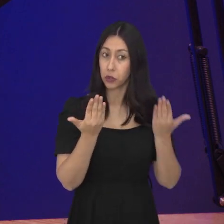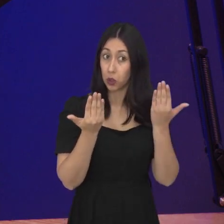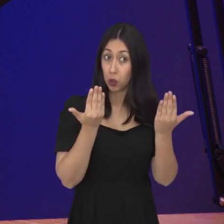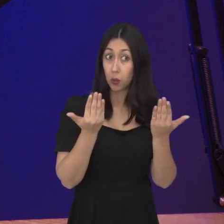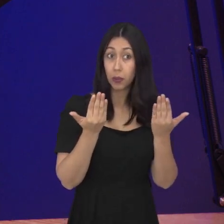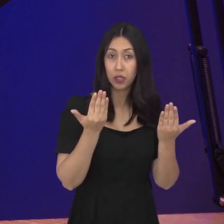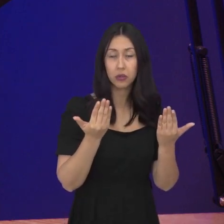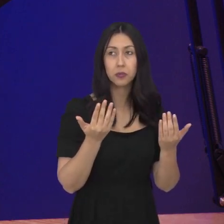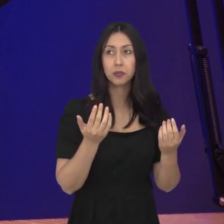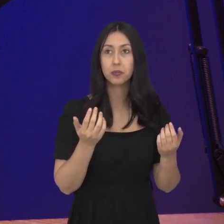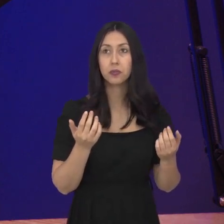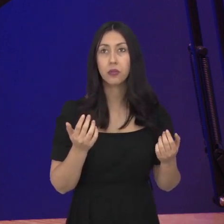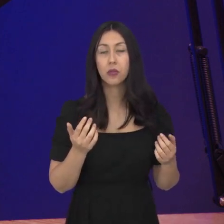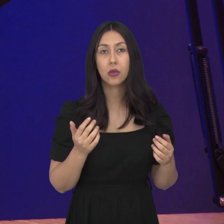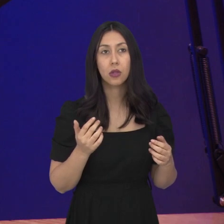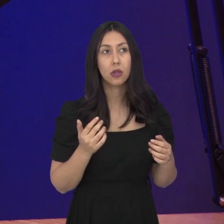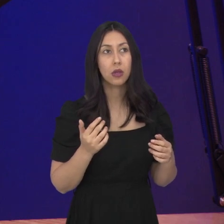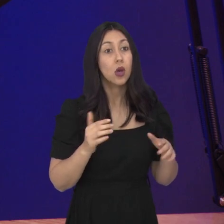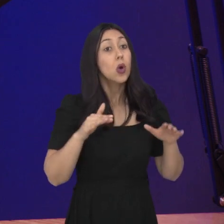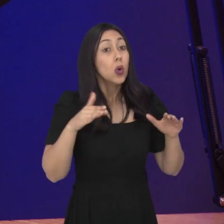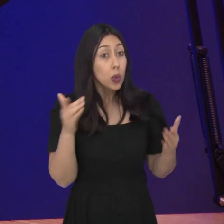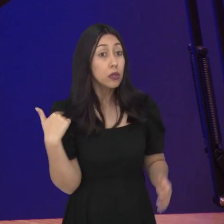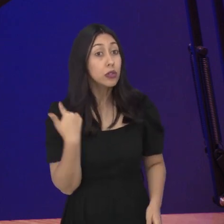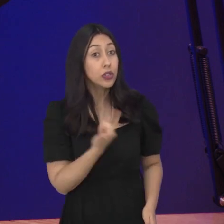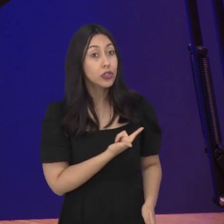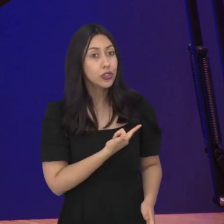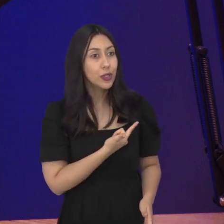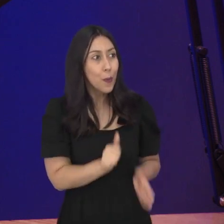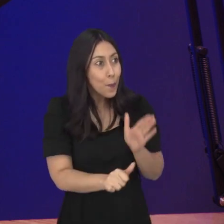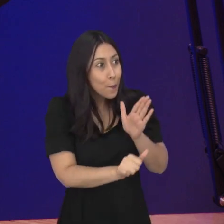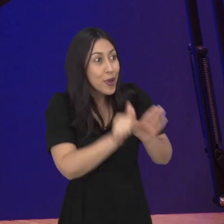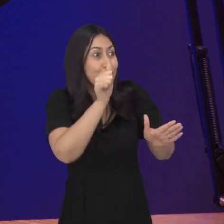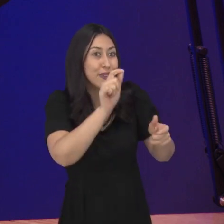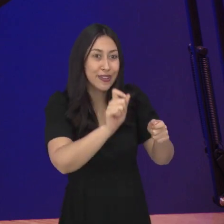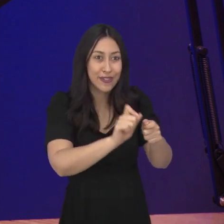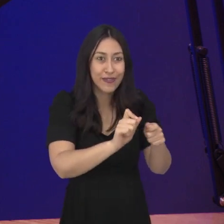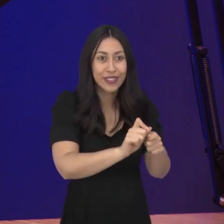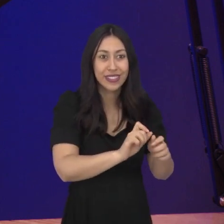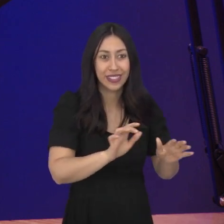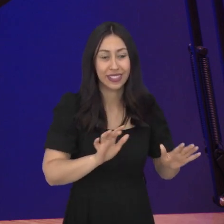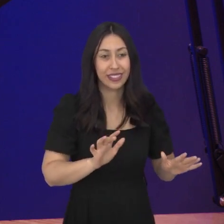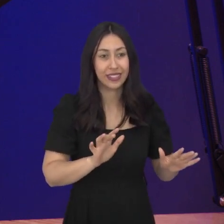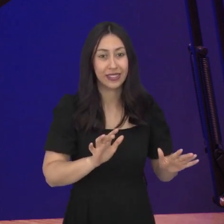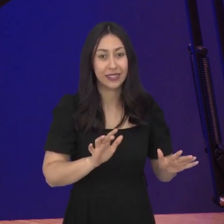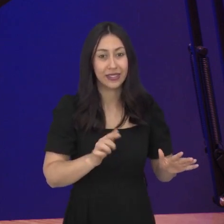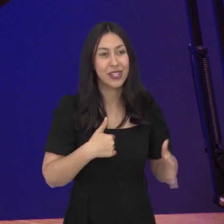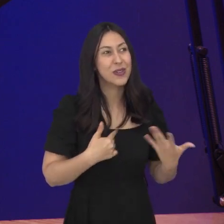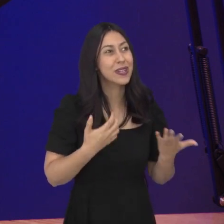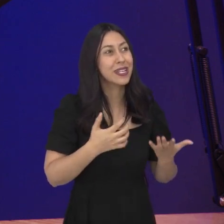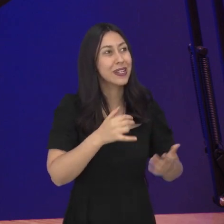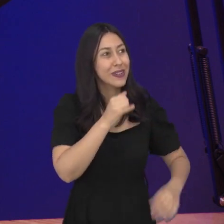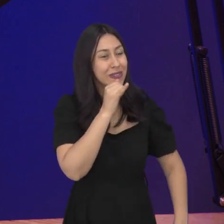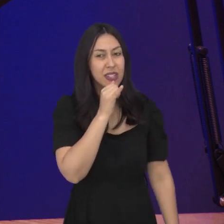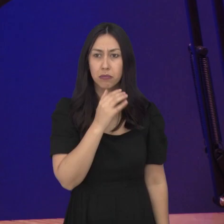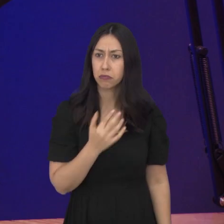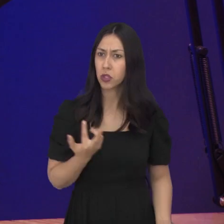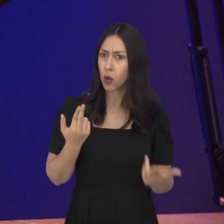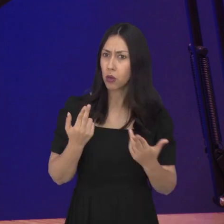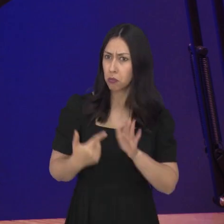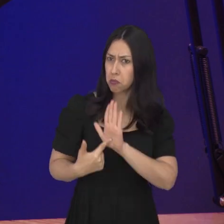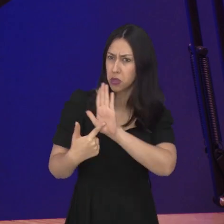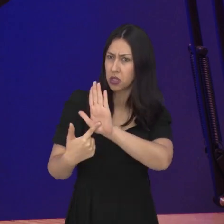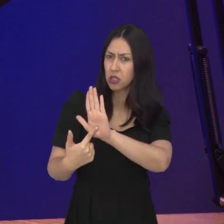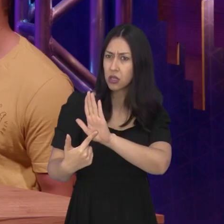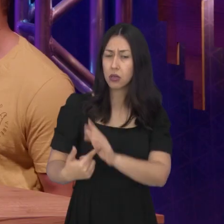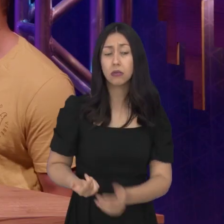um comparativo aqui, quando a gente vai fazer alguma coisa pela primeira vez, queria pensar num exemplo.